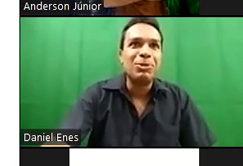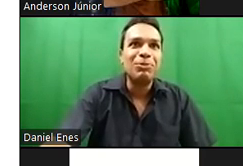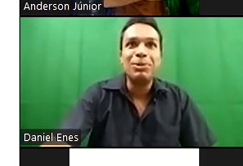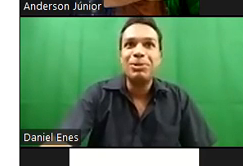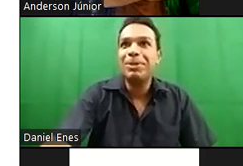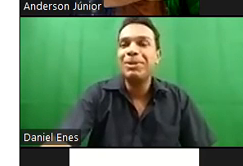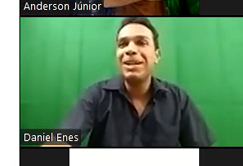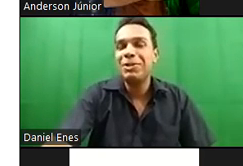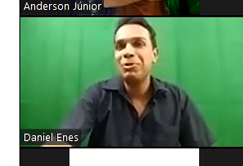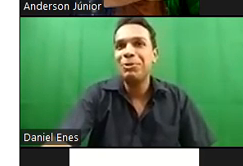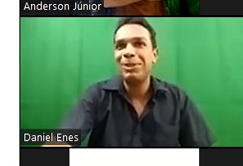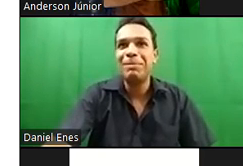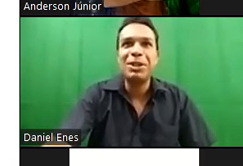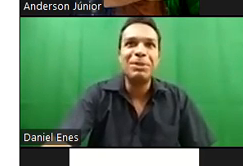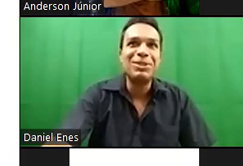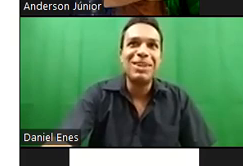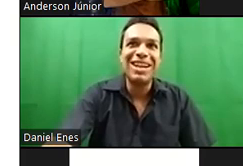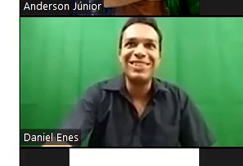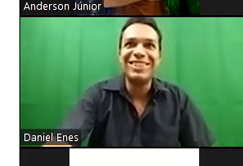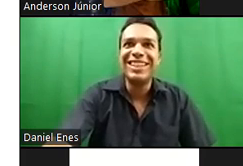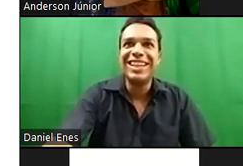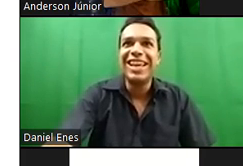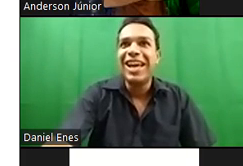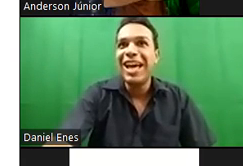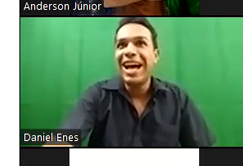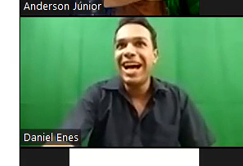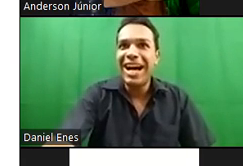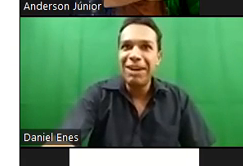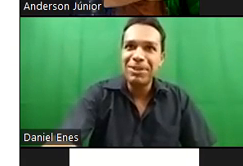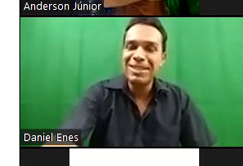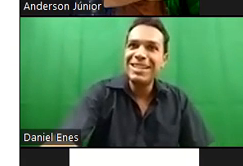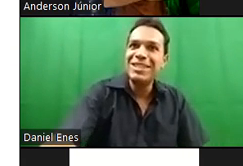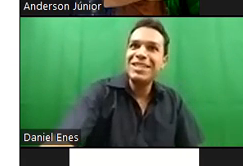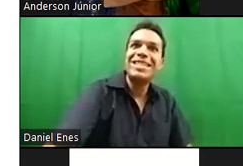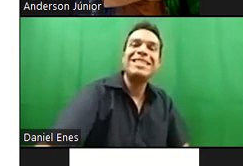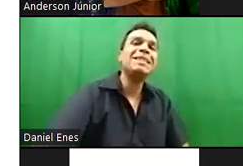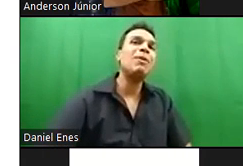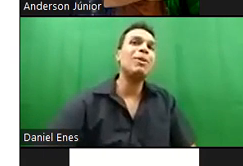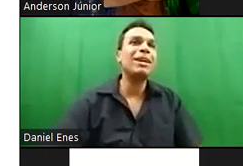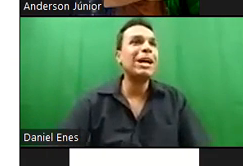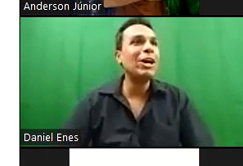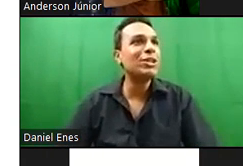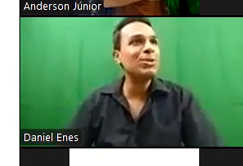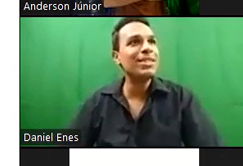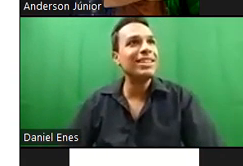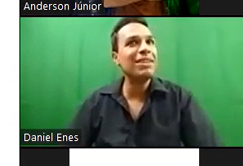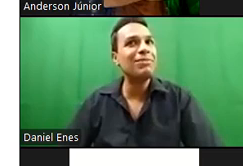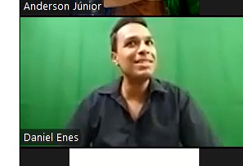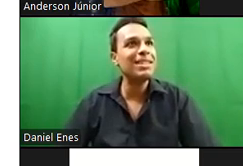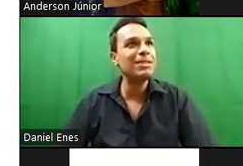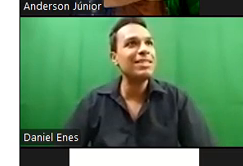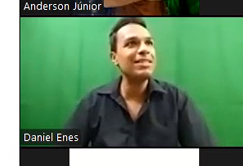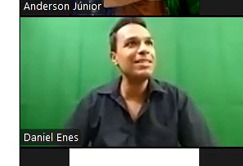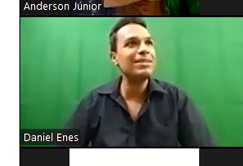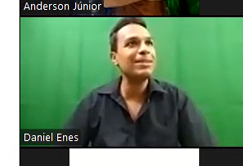O João falou que eu não tenho cara de novo, não. Ele está me chamando de velho. A Franciane disse sim, não. Agora, acho que o sim deve